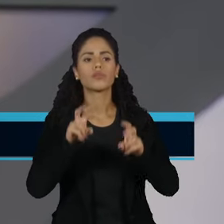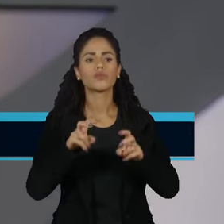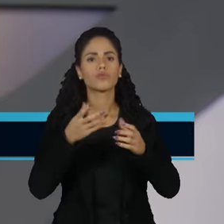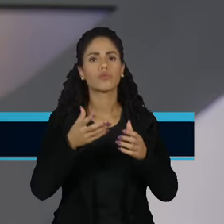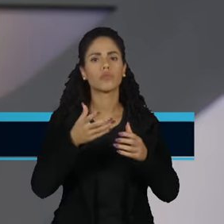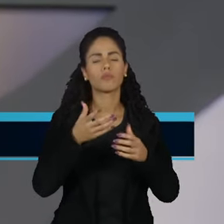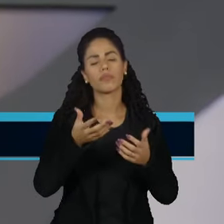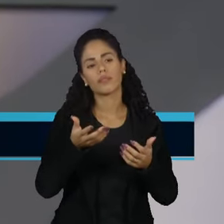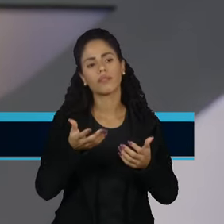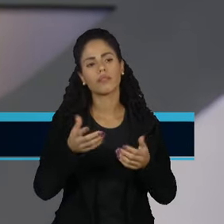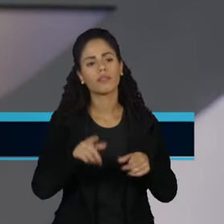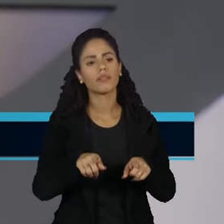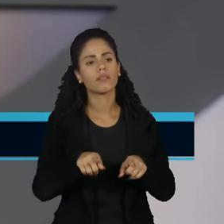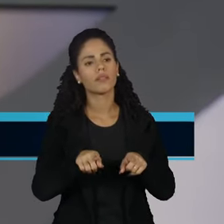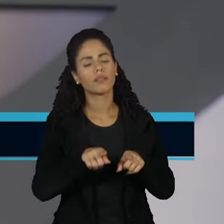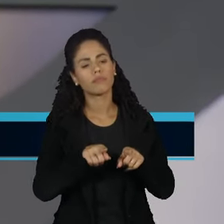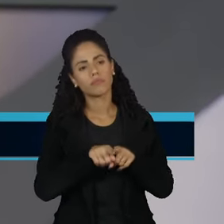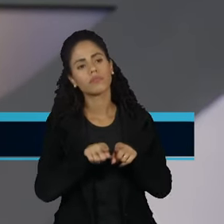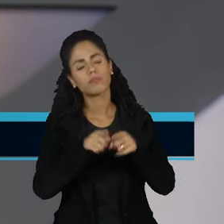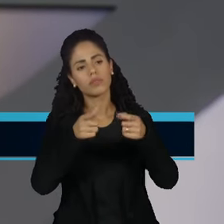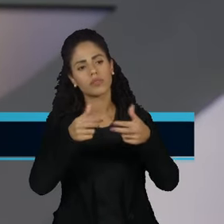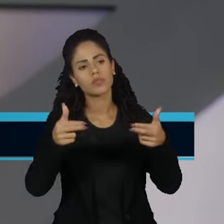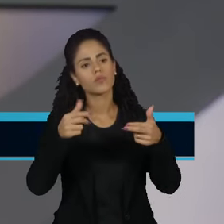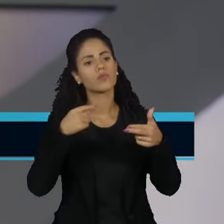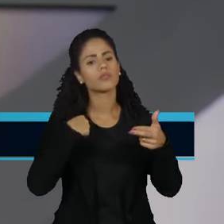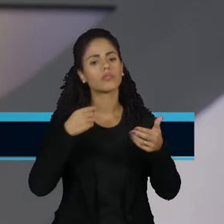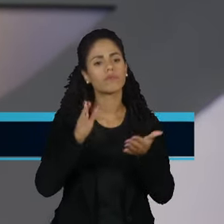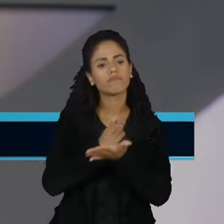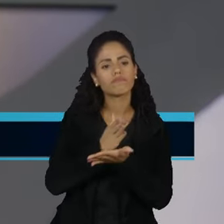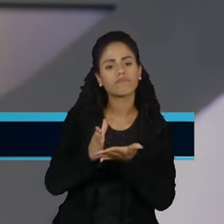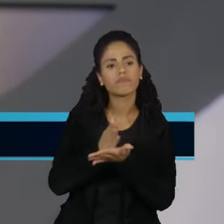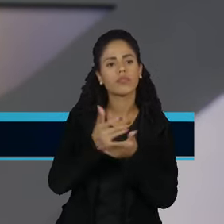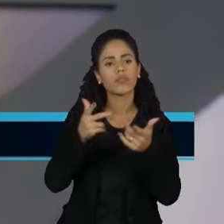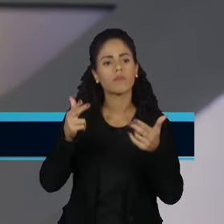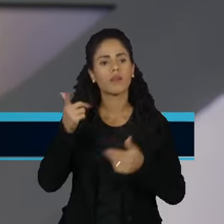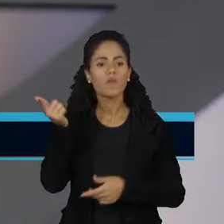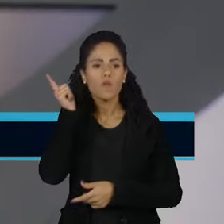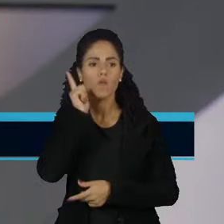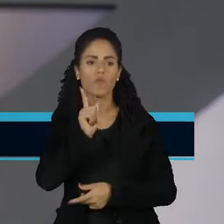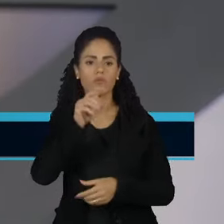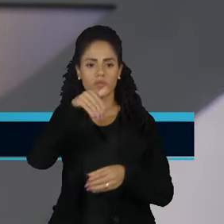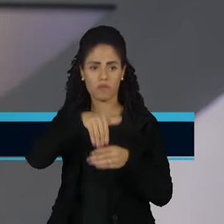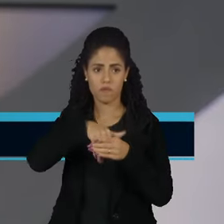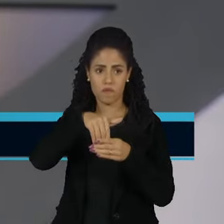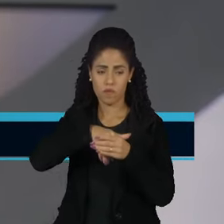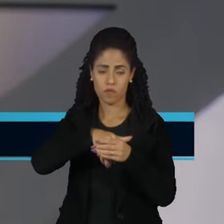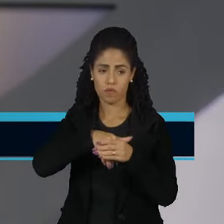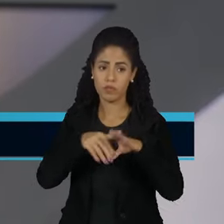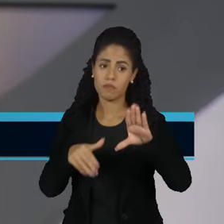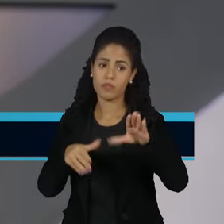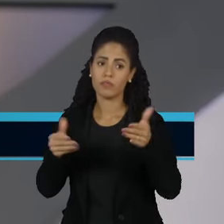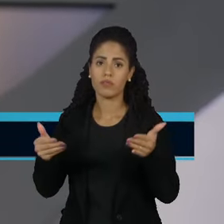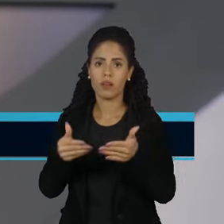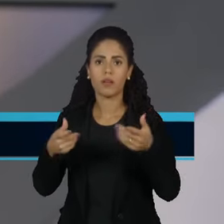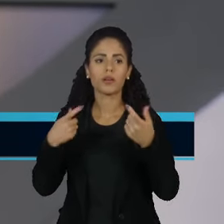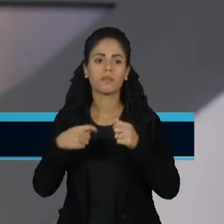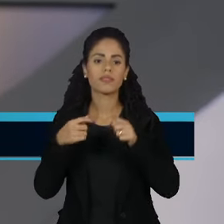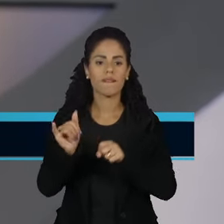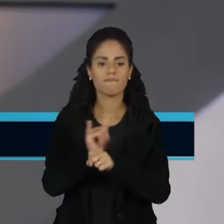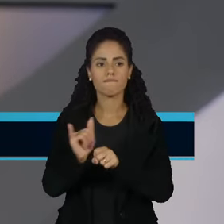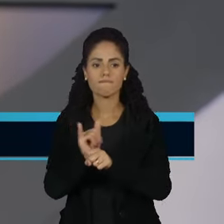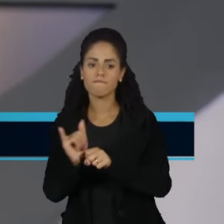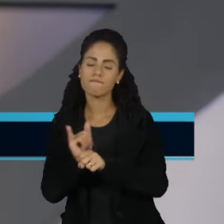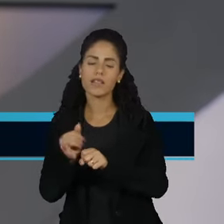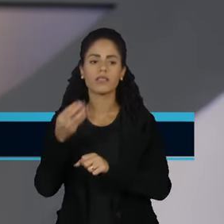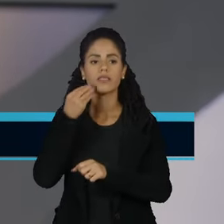independentes, que vai ser parte aí muito importante para ele conseguir votos. Esse, ele precisa usar uma